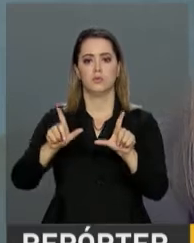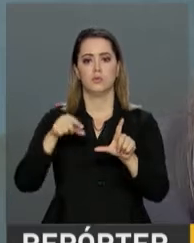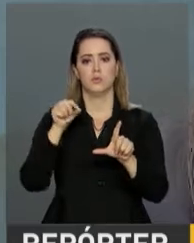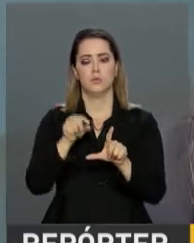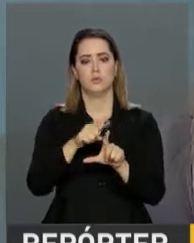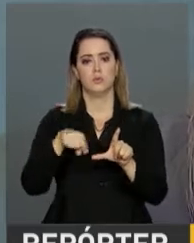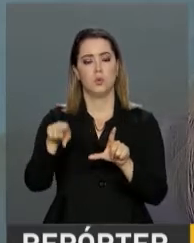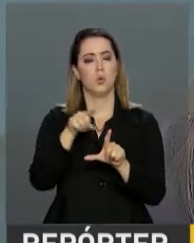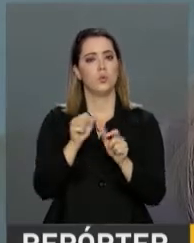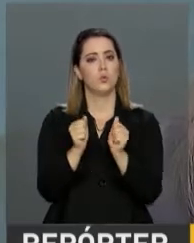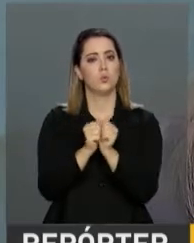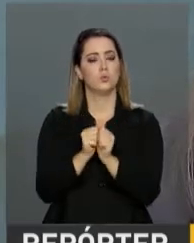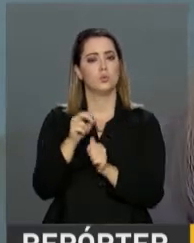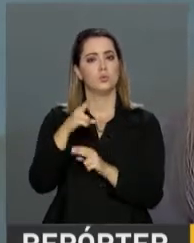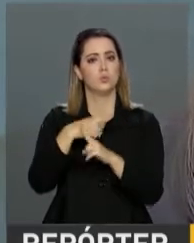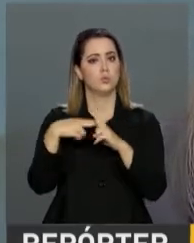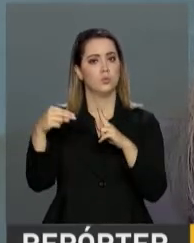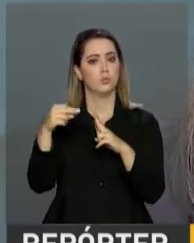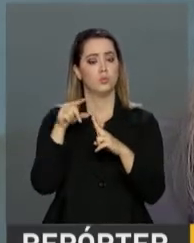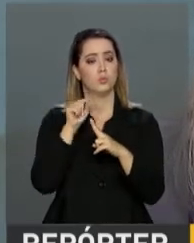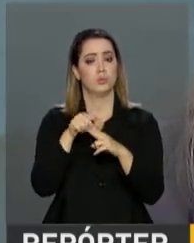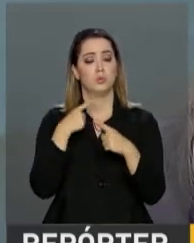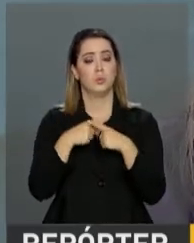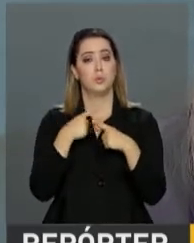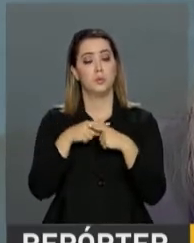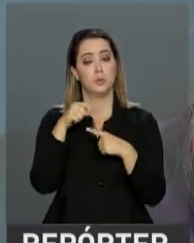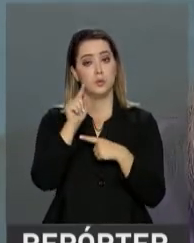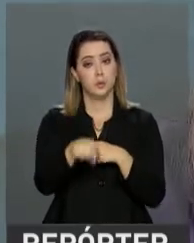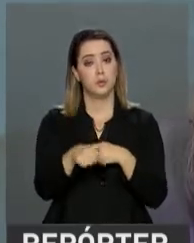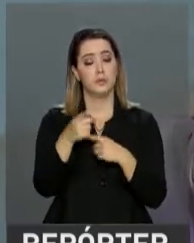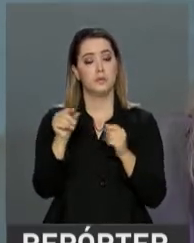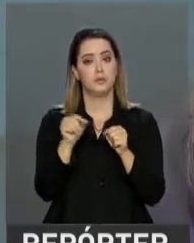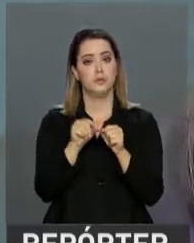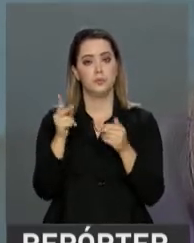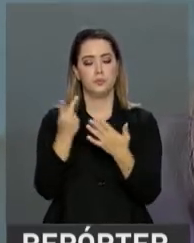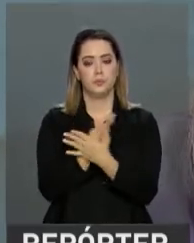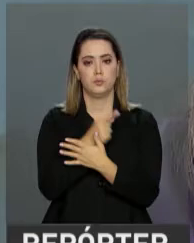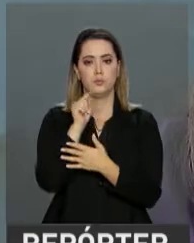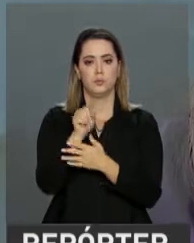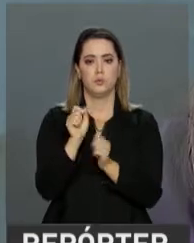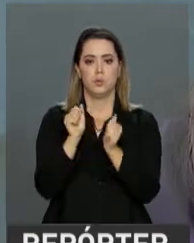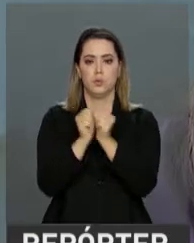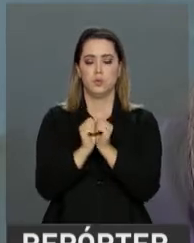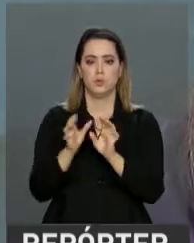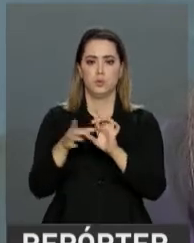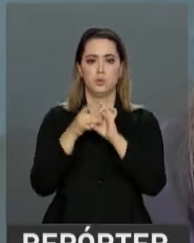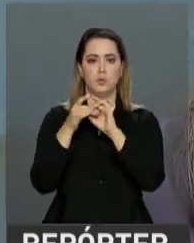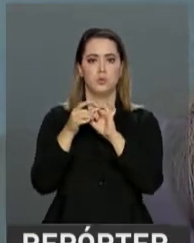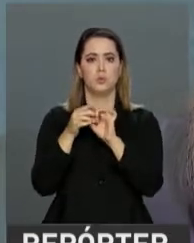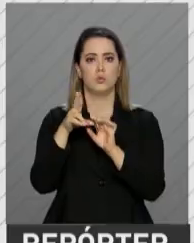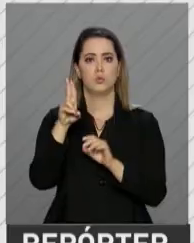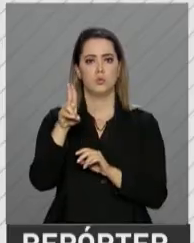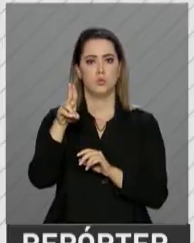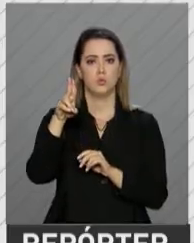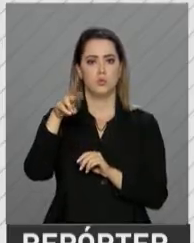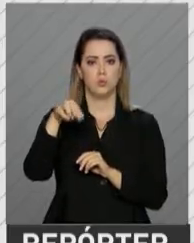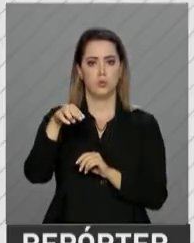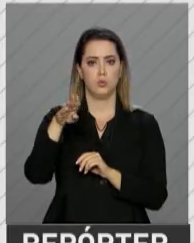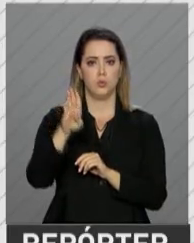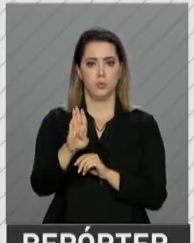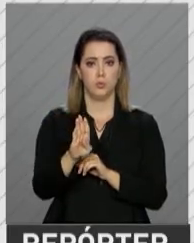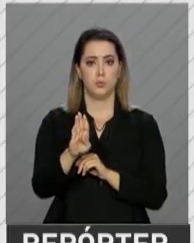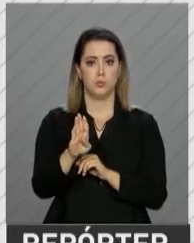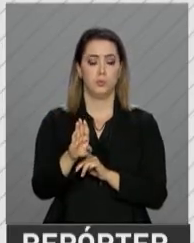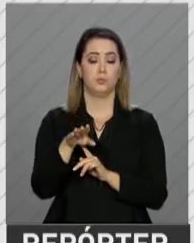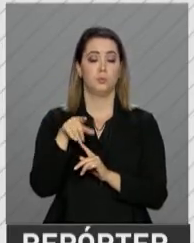com a universidade de brasília porque esses concursos são feitos com a parceria com a unb as matrículas